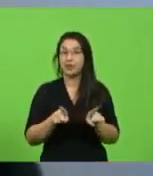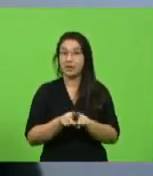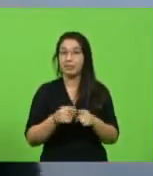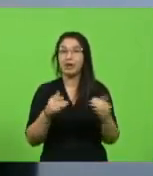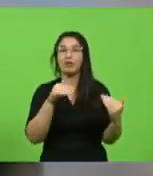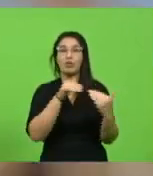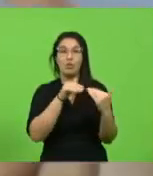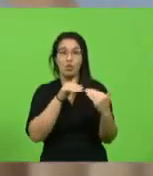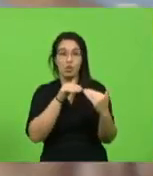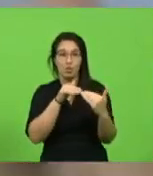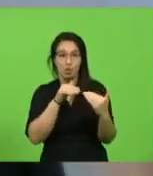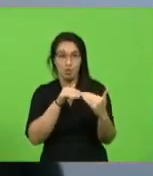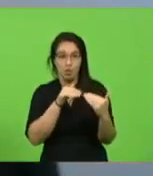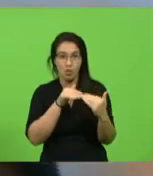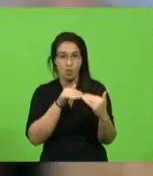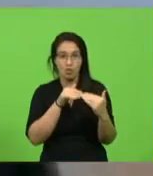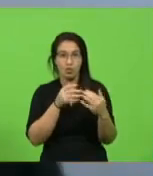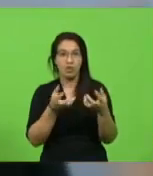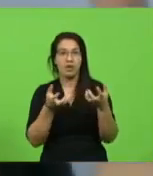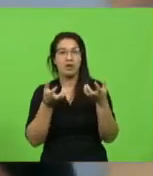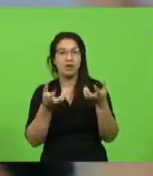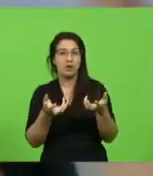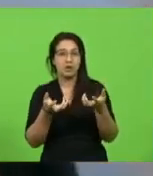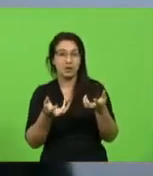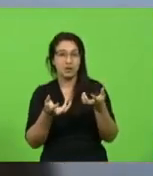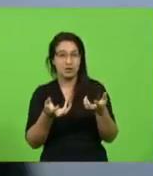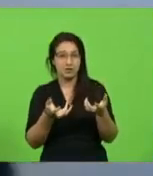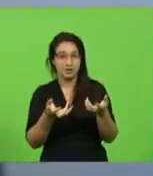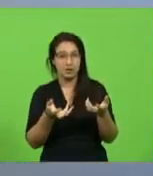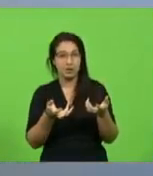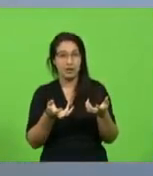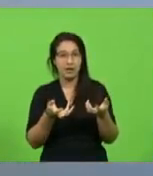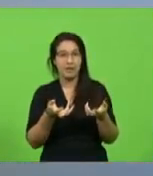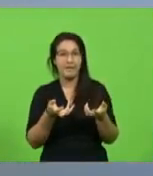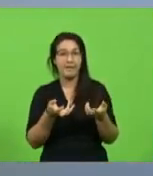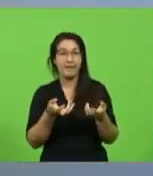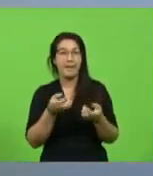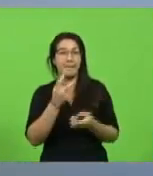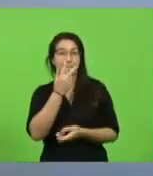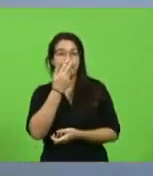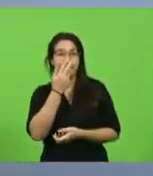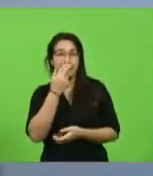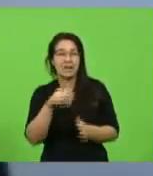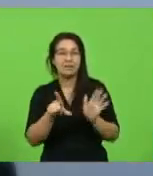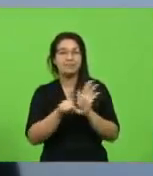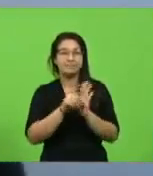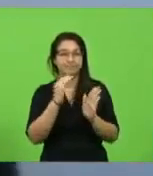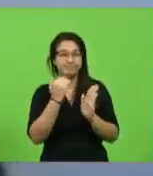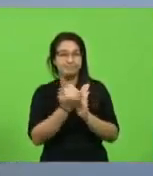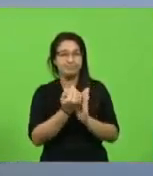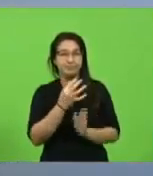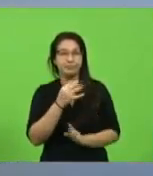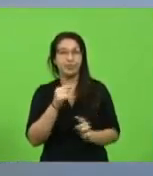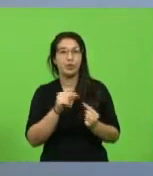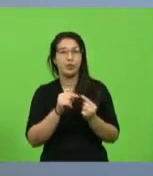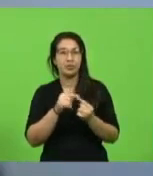acordo, tendo buscado meios para dar aparência de legalidade ao pagamento, que sabia ser